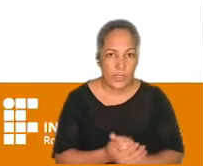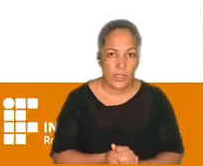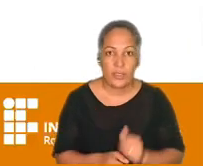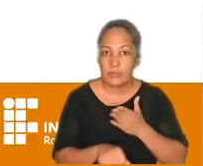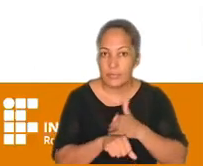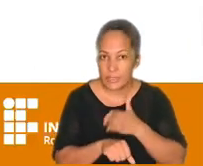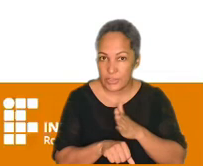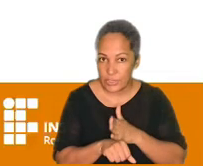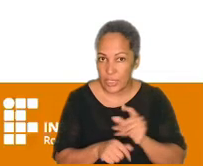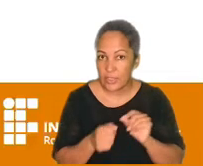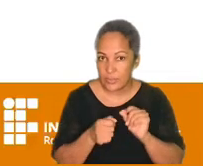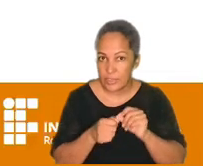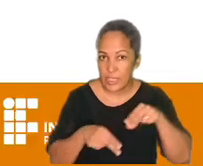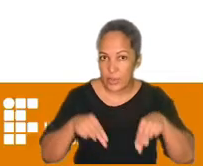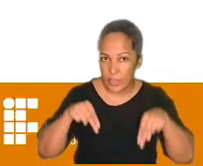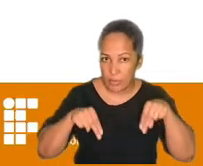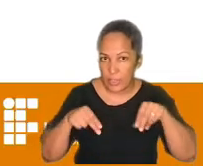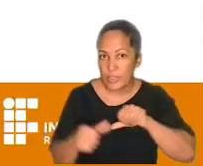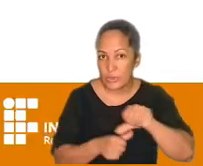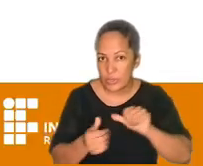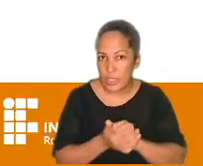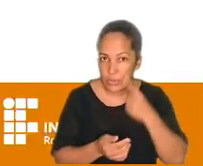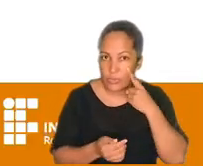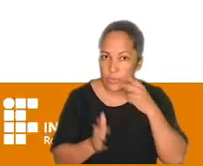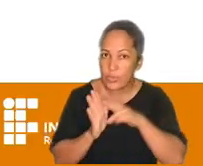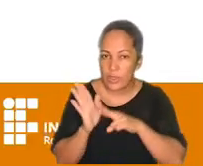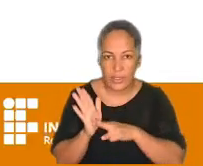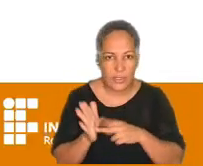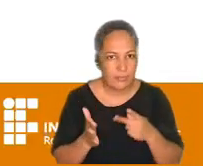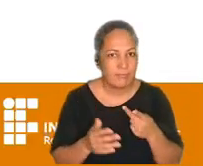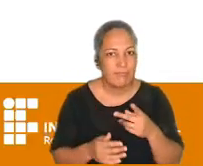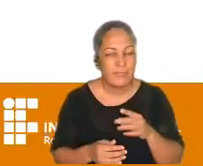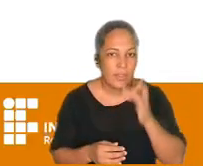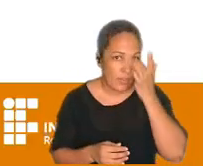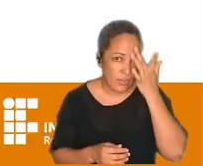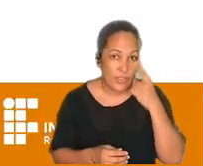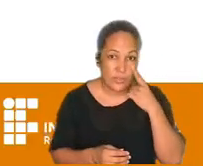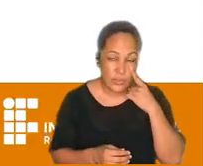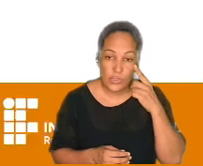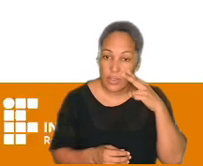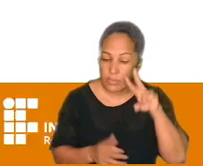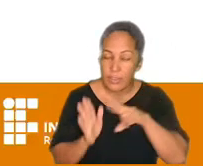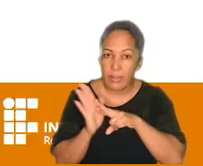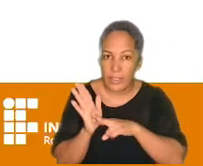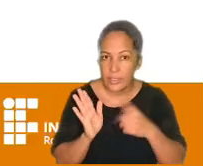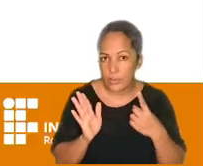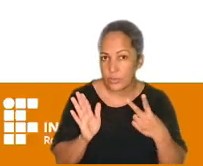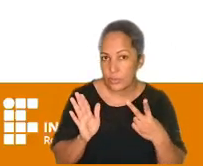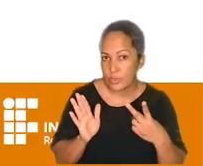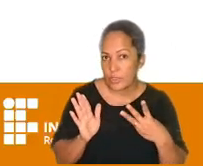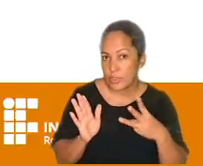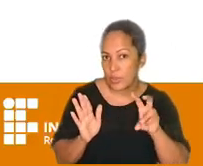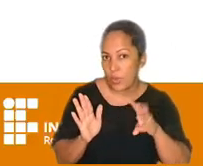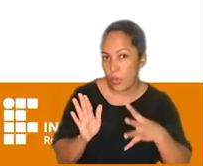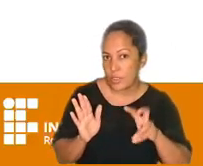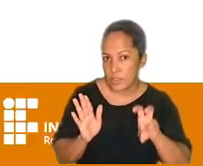Beleza, galera. Praticaram, fizeram o N para N, né? Seguiram as regrinhas, não tem erro, pessoal. É só seguir o passo a passo, a regra 1, 2,